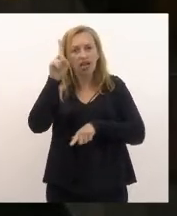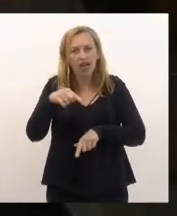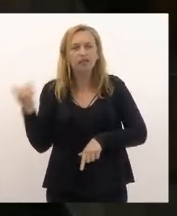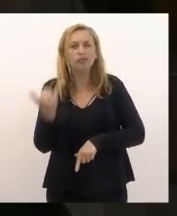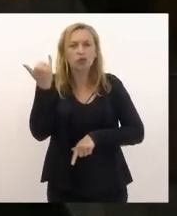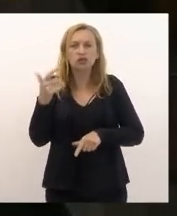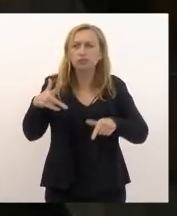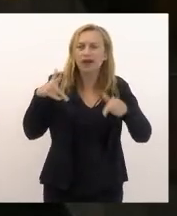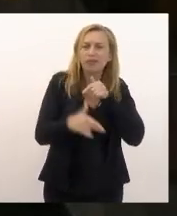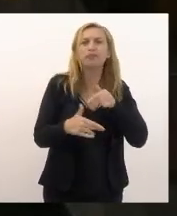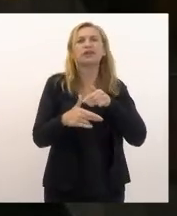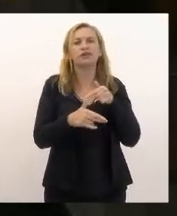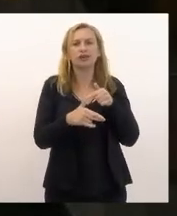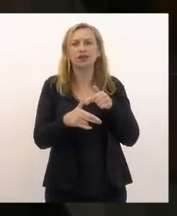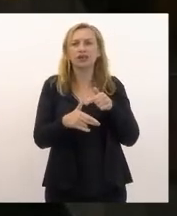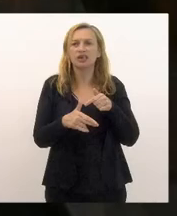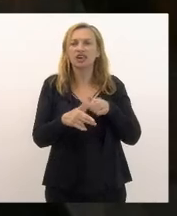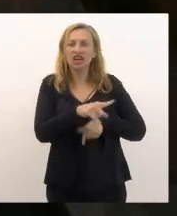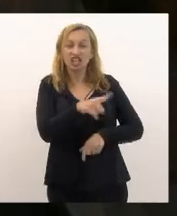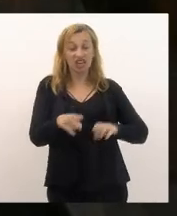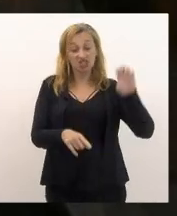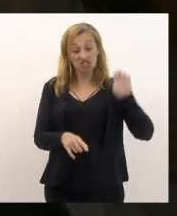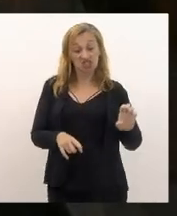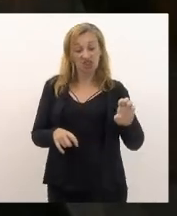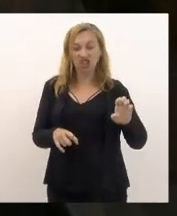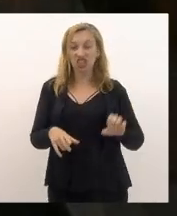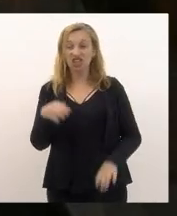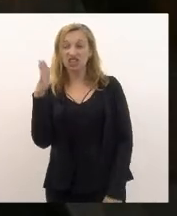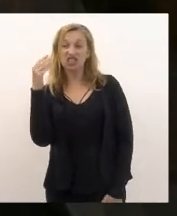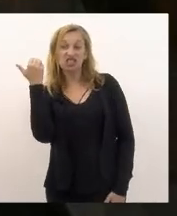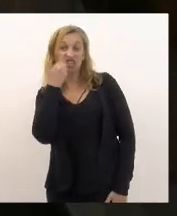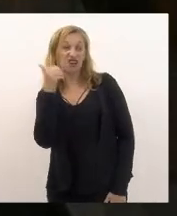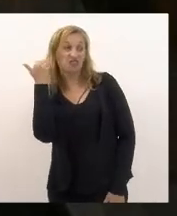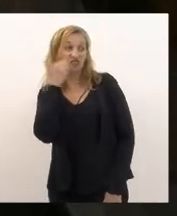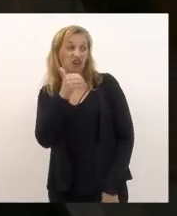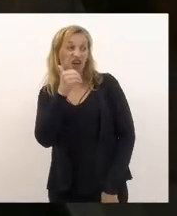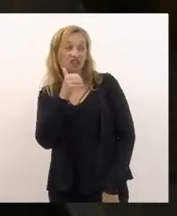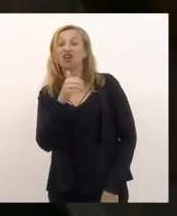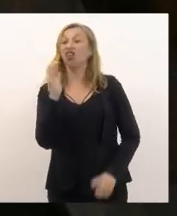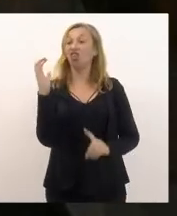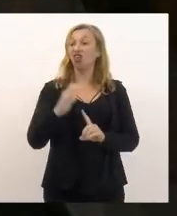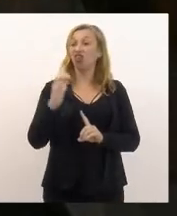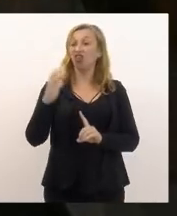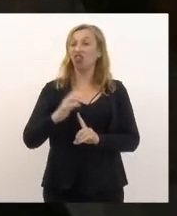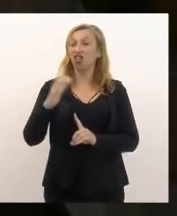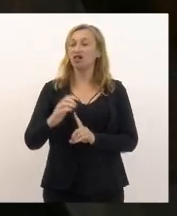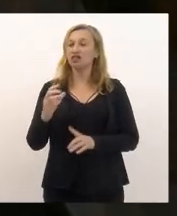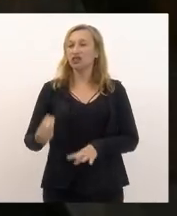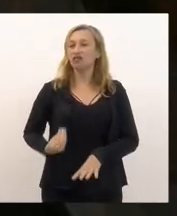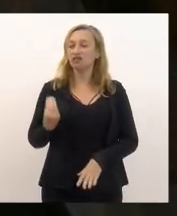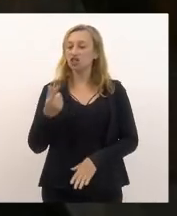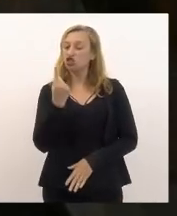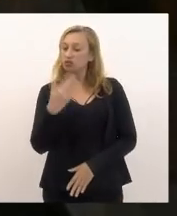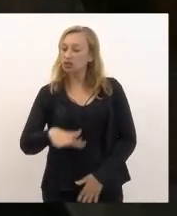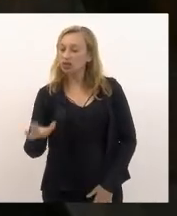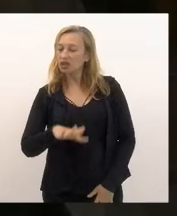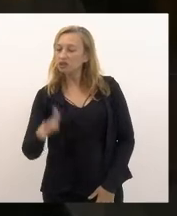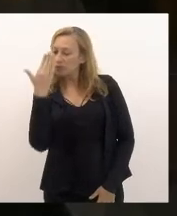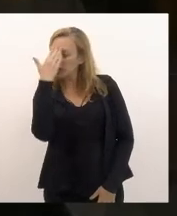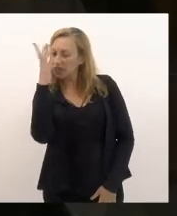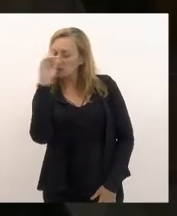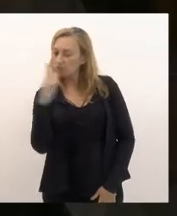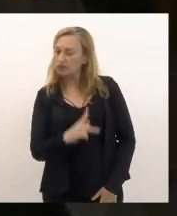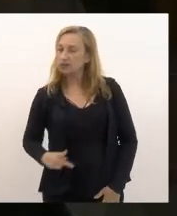para tentar impedir que essa esquerda nojenta influencie na vida de uma criança. Muito